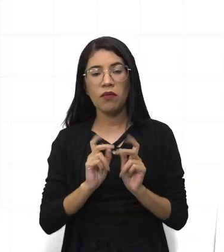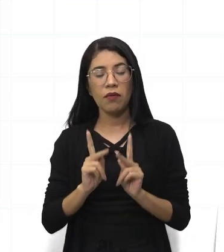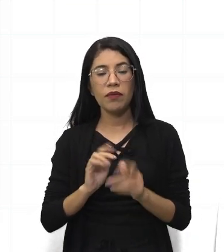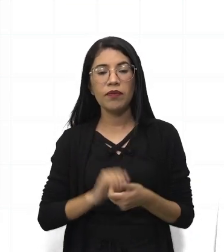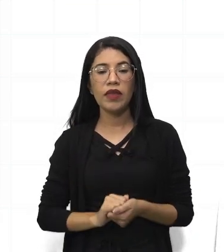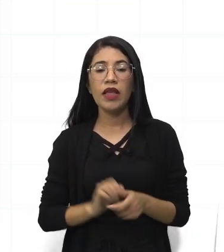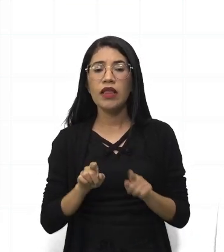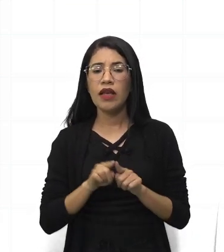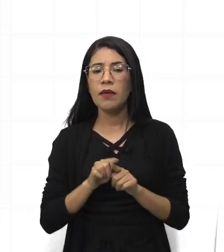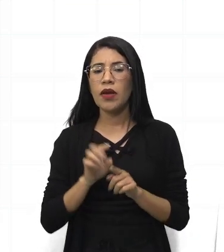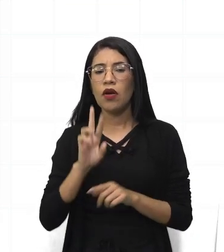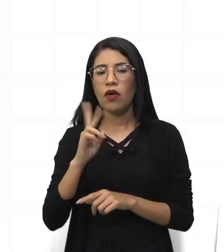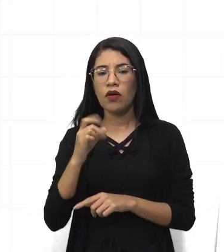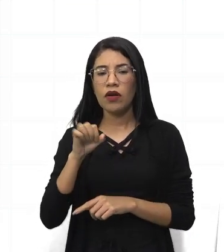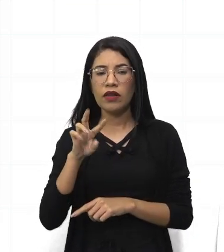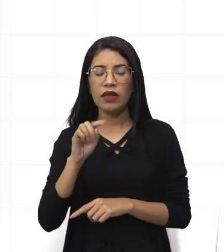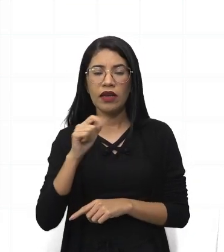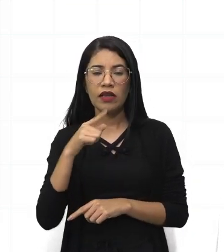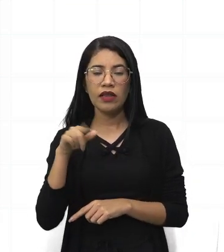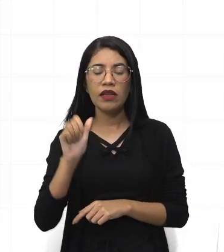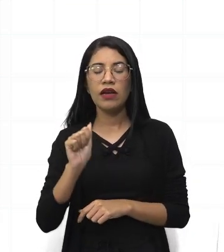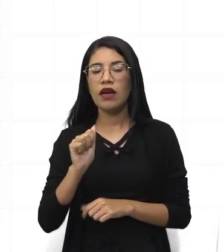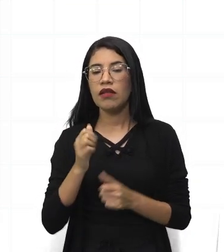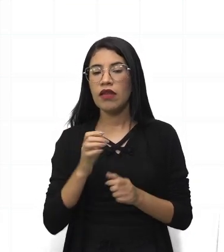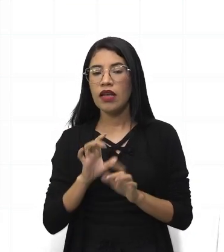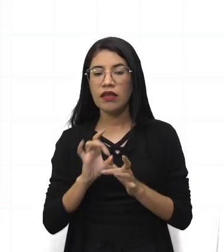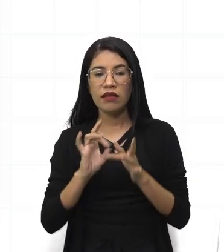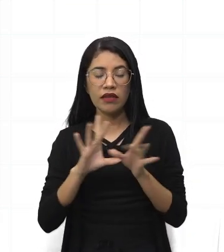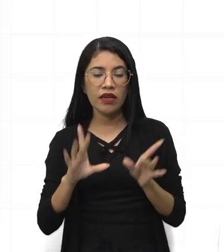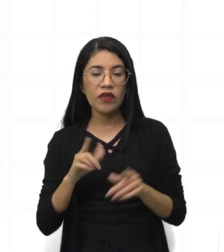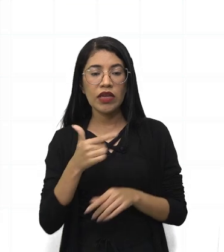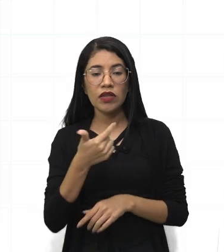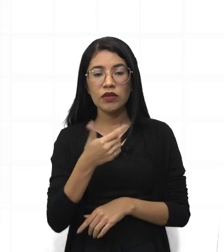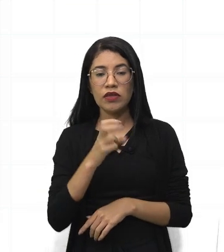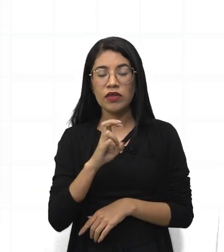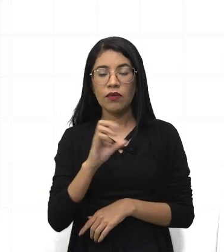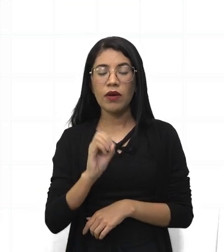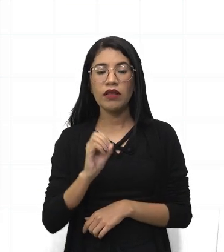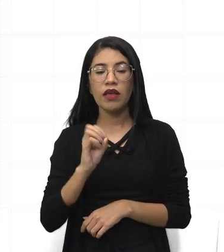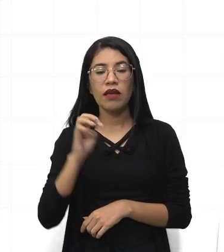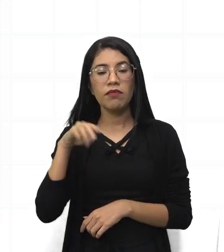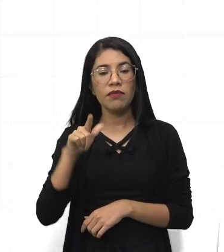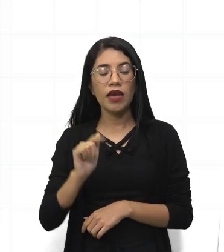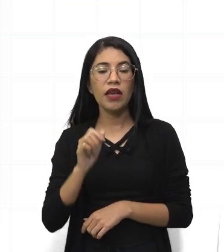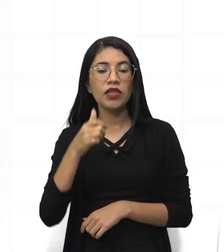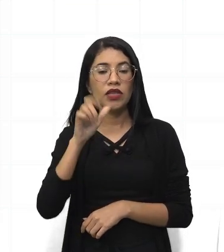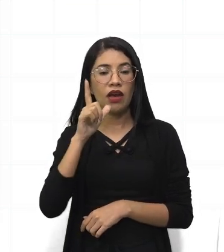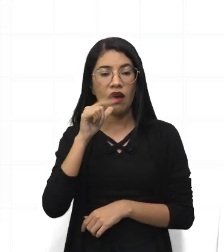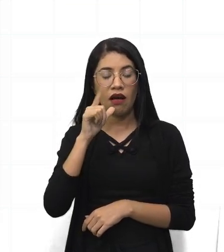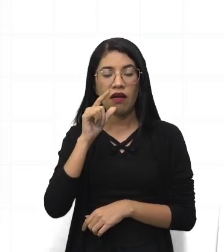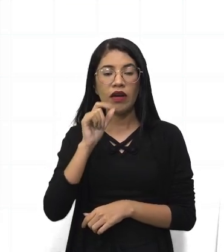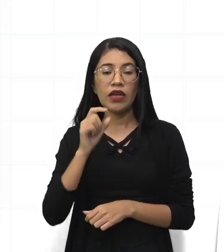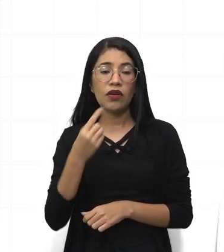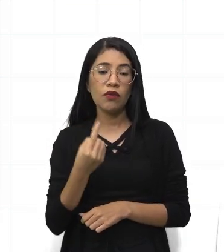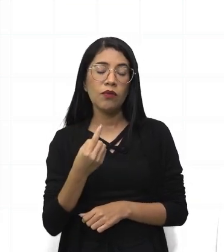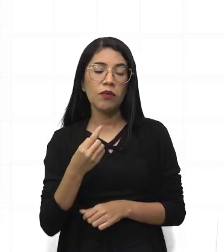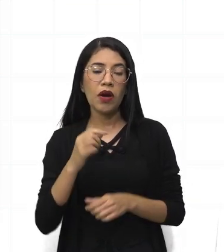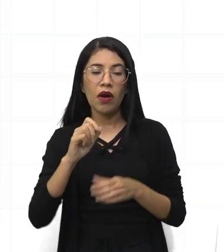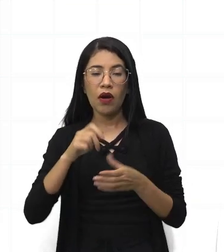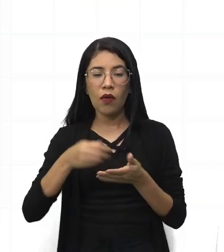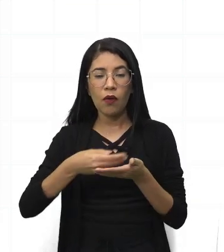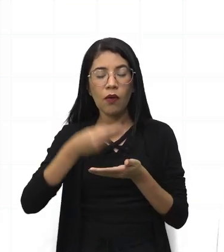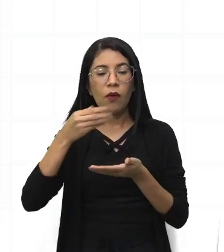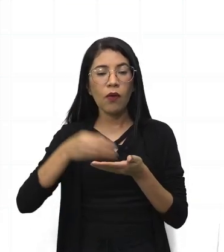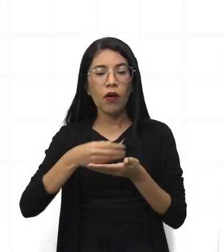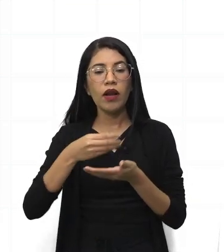não. 250 ml de água e uma colher de mel, que aí, meu irmão, vai ficar